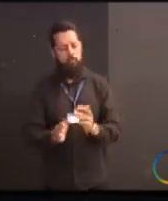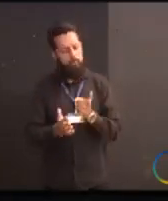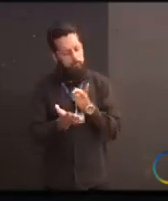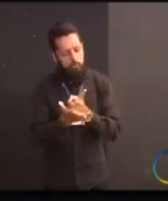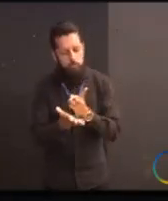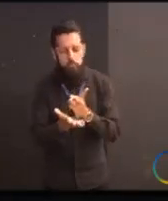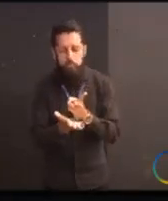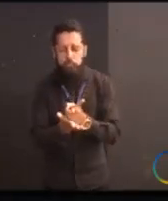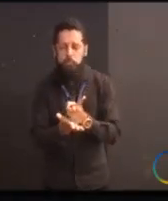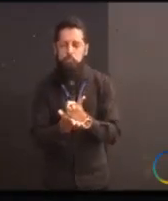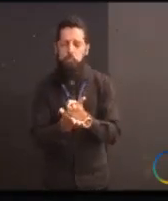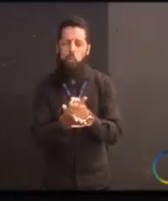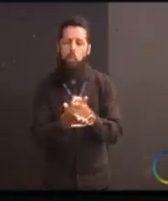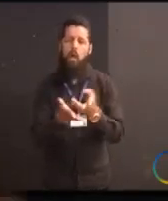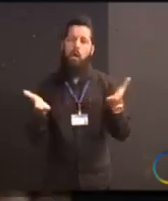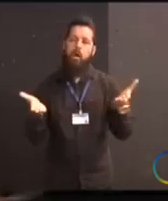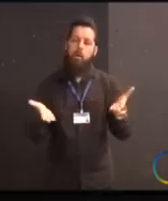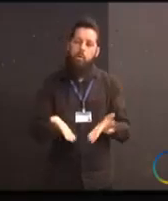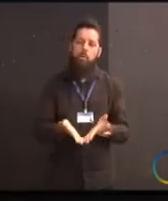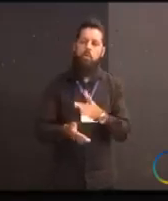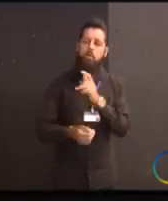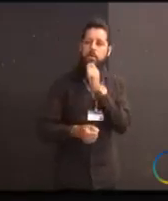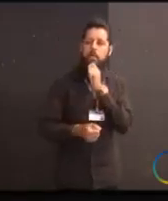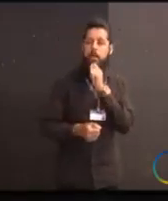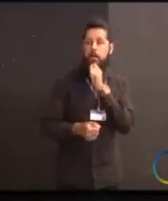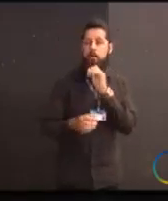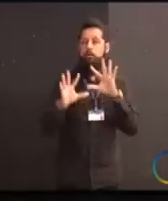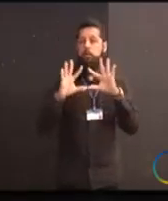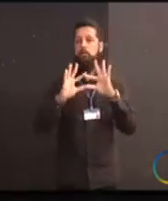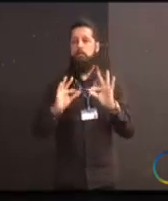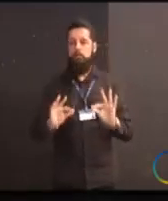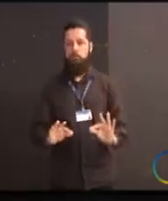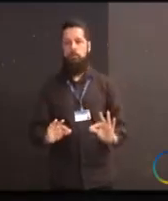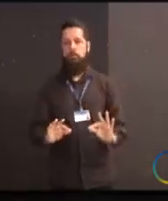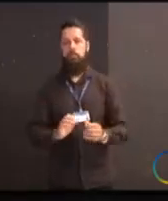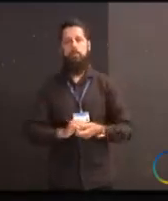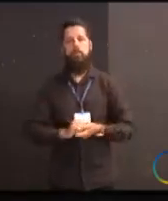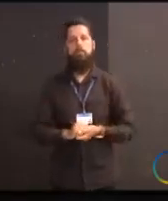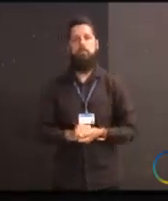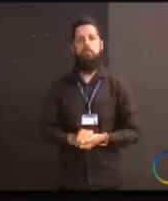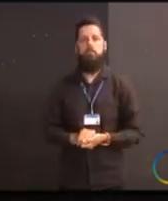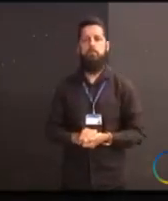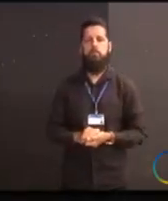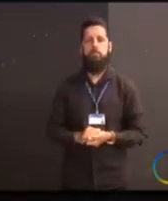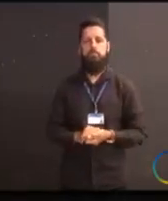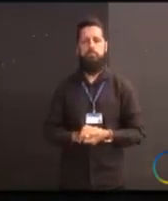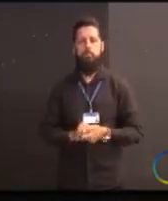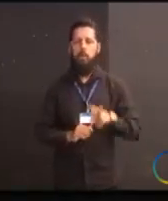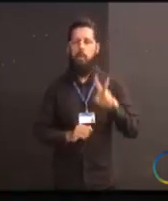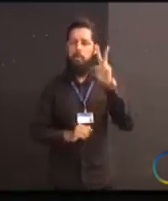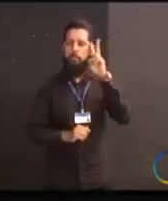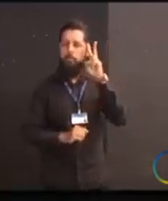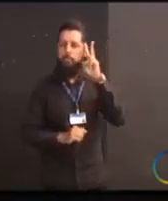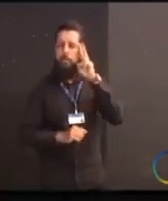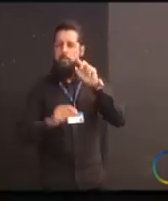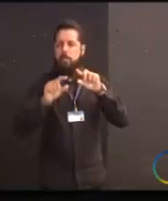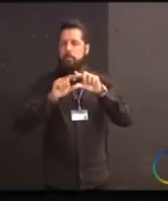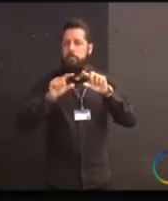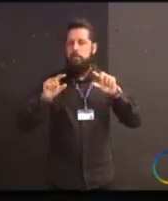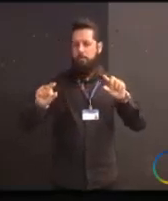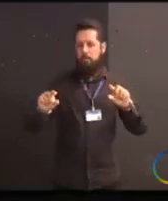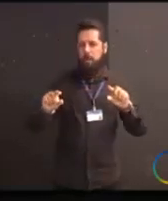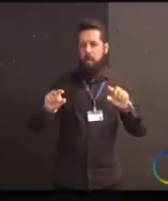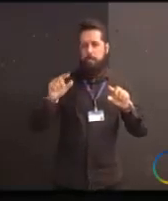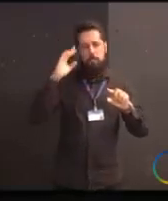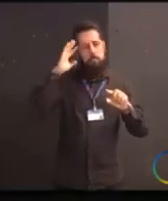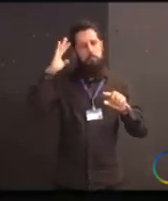simples. Tão simples. Vocês lembram da frase que eu trouxe ontem para a nossa reflexão?